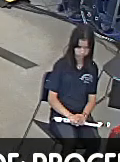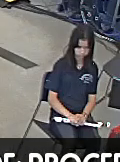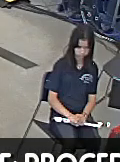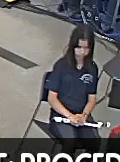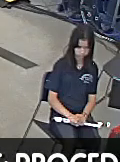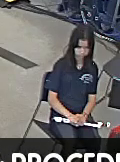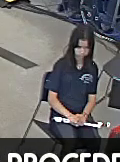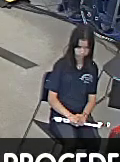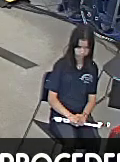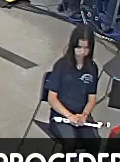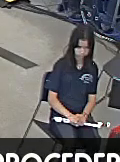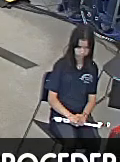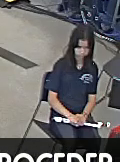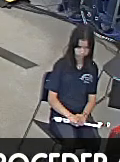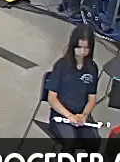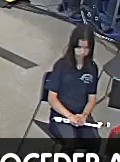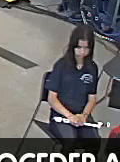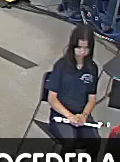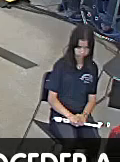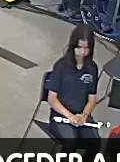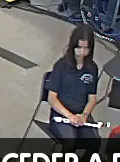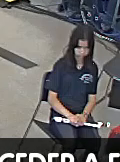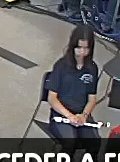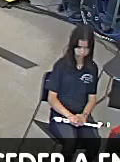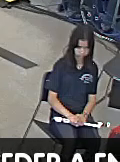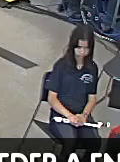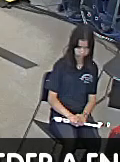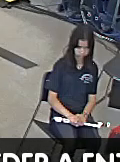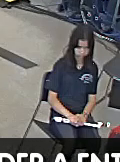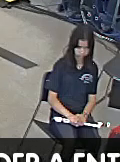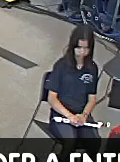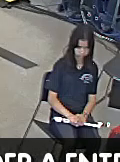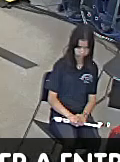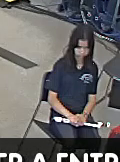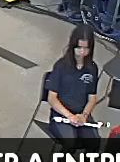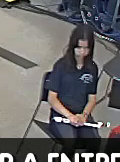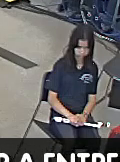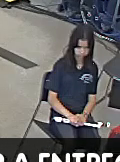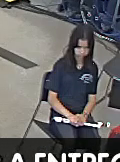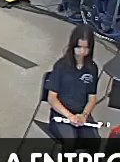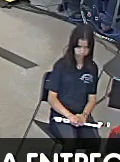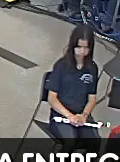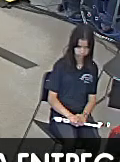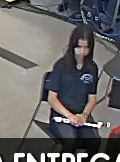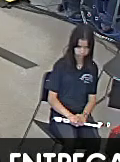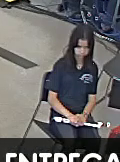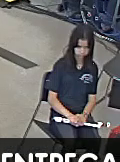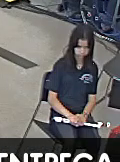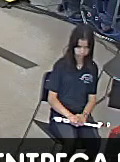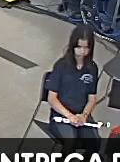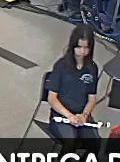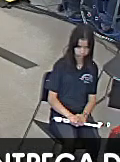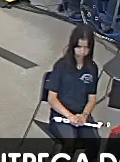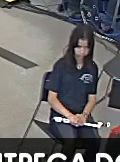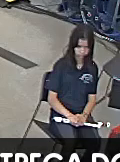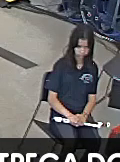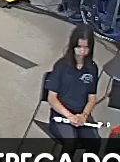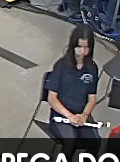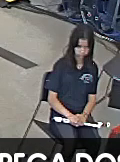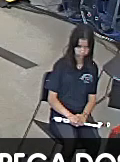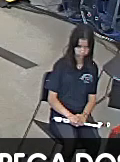comunidades, sobretudo às comunidades pobres, né? Das periferias, né? Se colocando aí